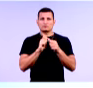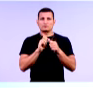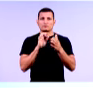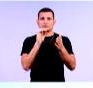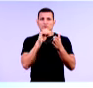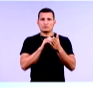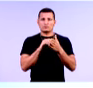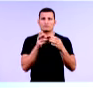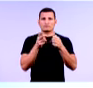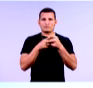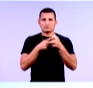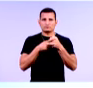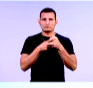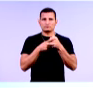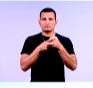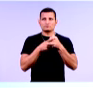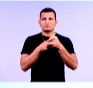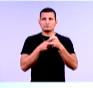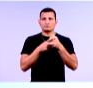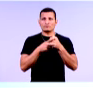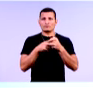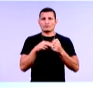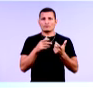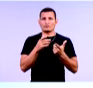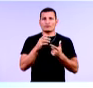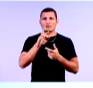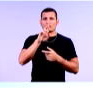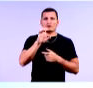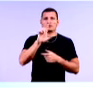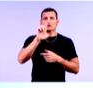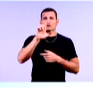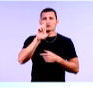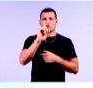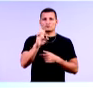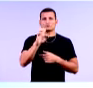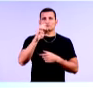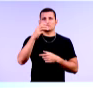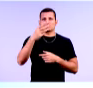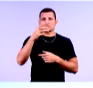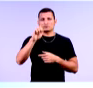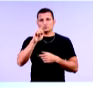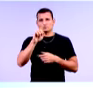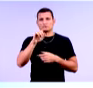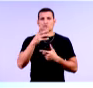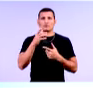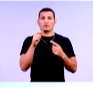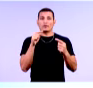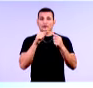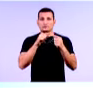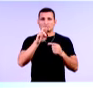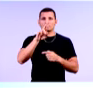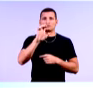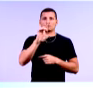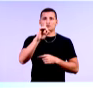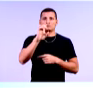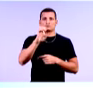de ser rede 3G, então, conectar a rede 3G. Em vez de ser